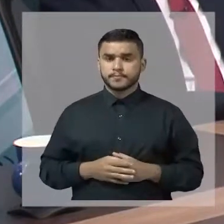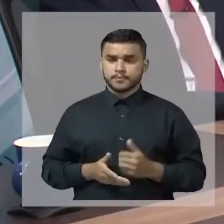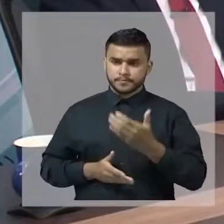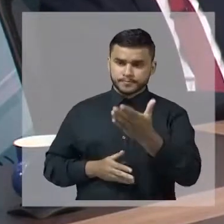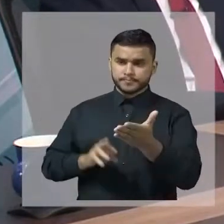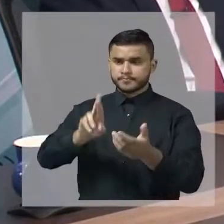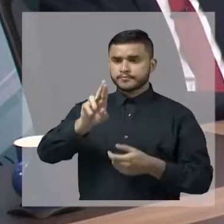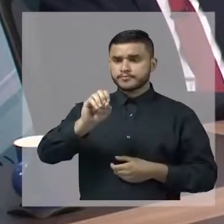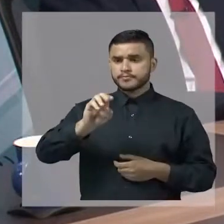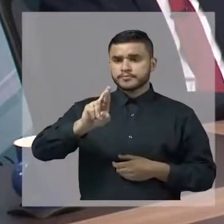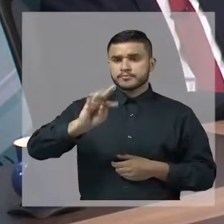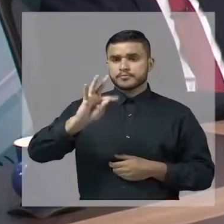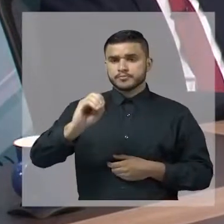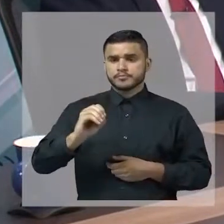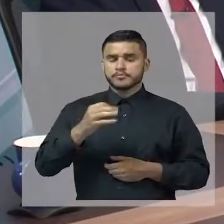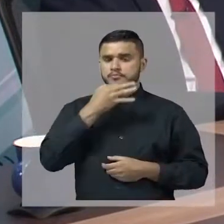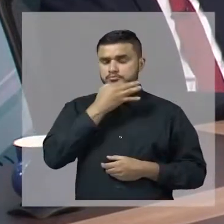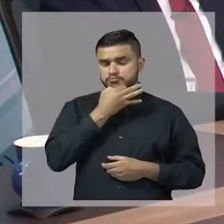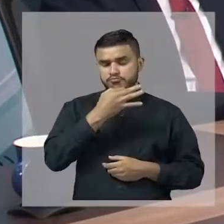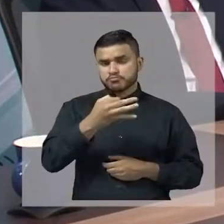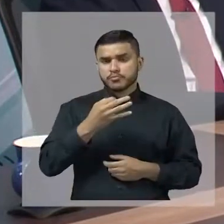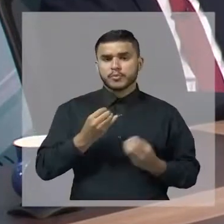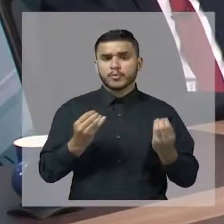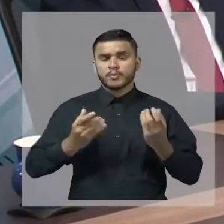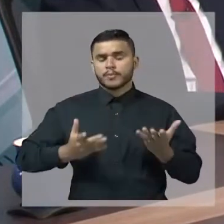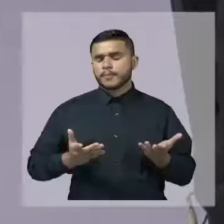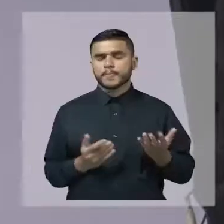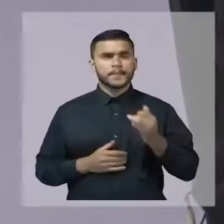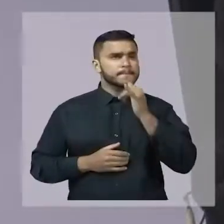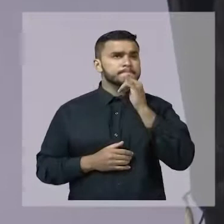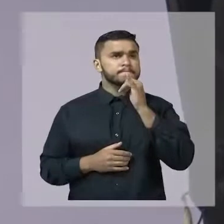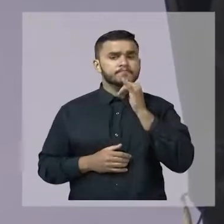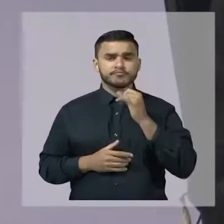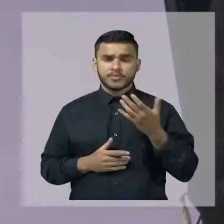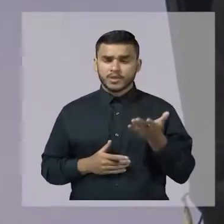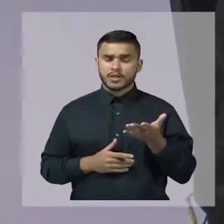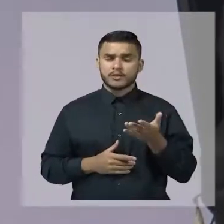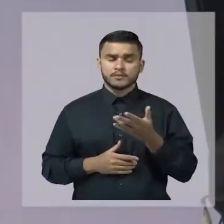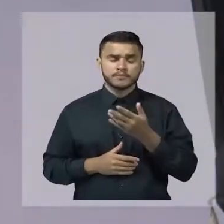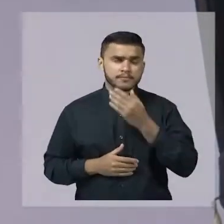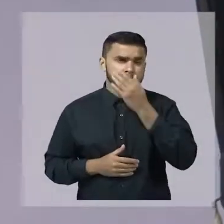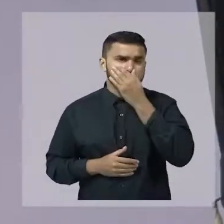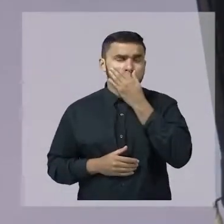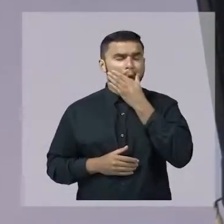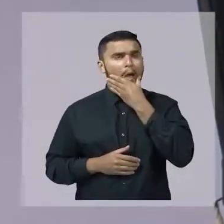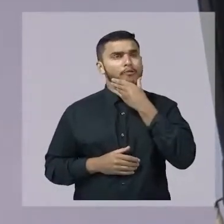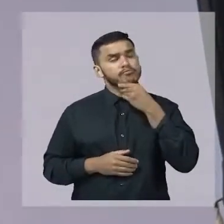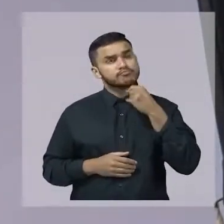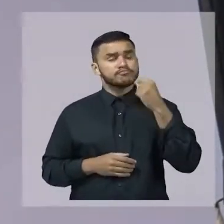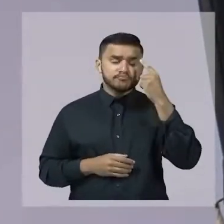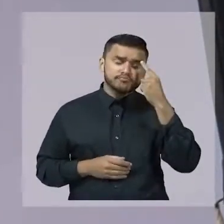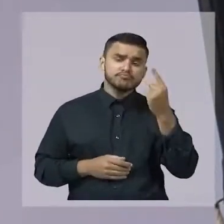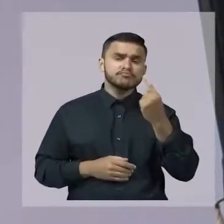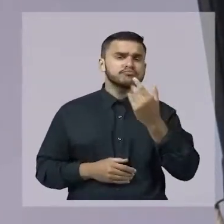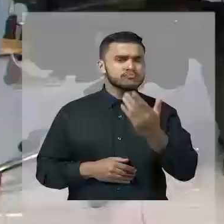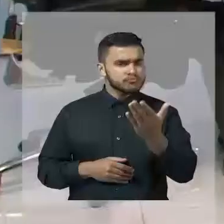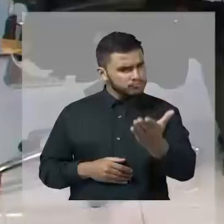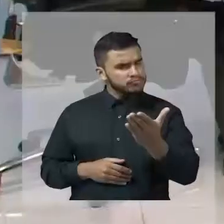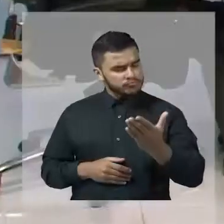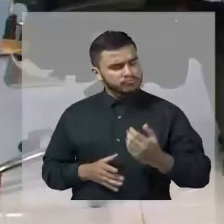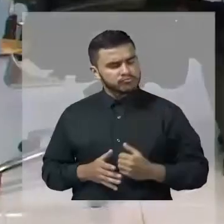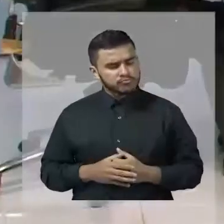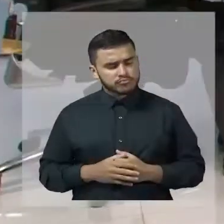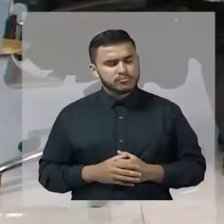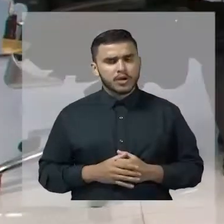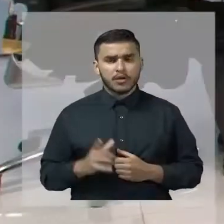é o seu entendimento para essa decisão? A Suprema Corte, ao fazê-lo, está no exercício,